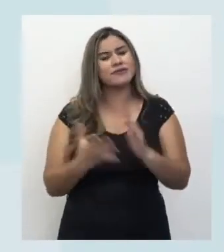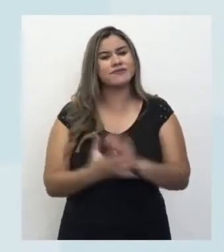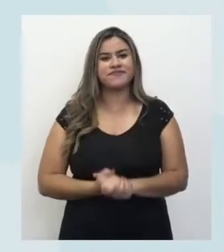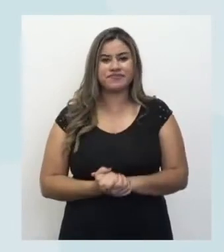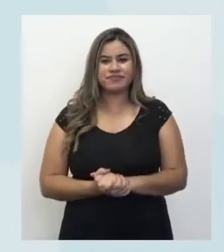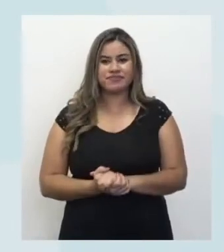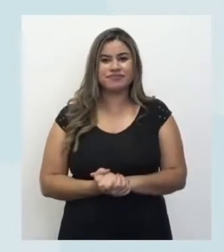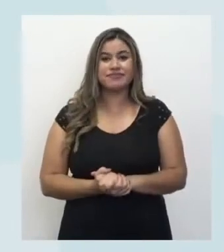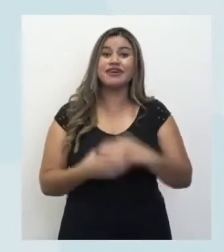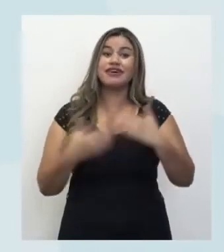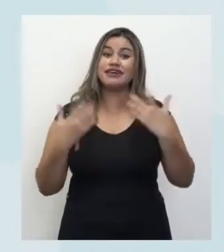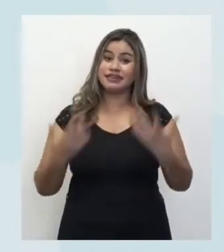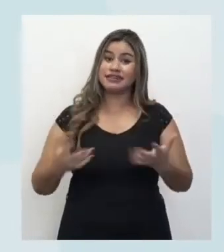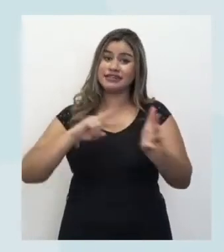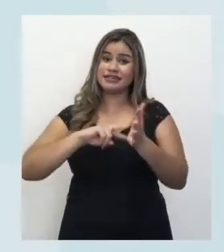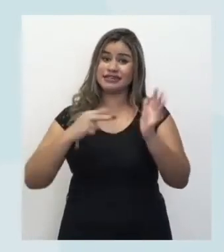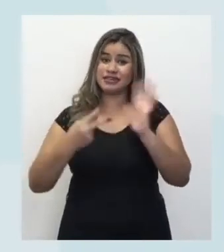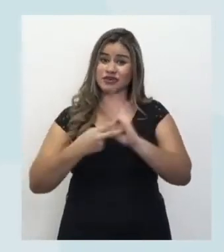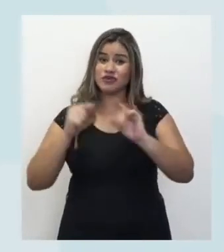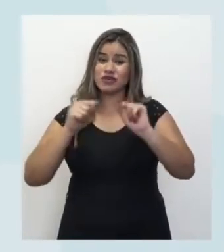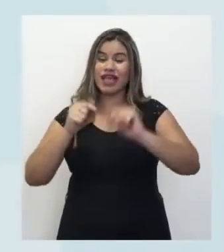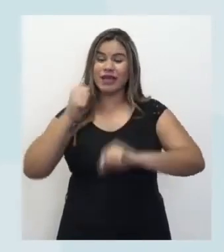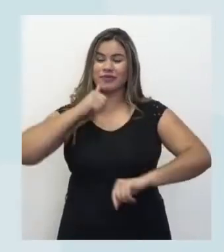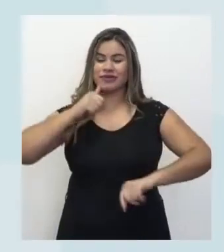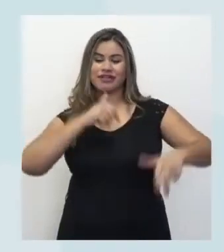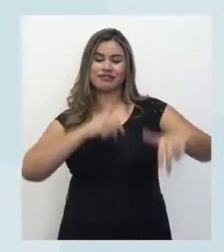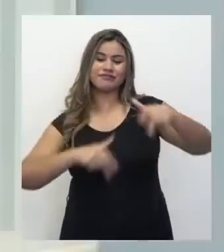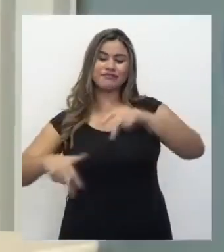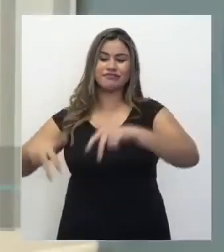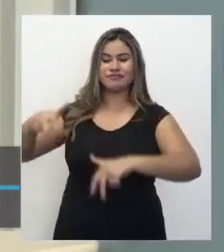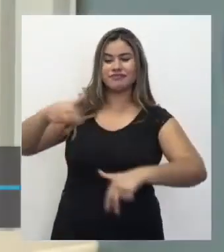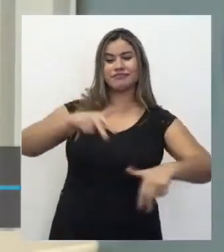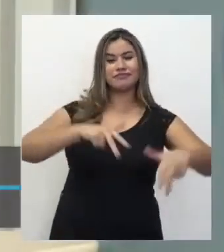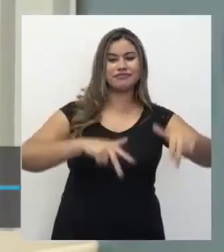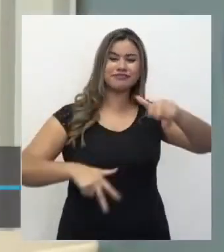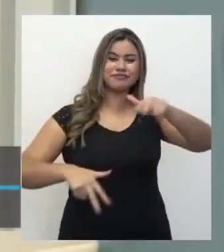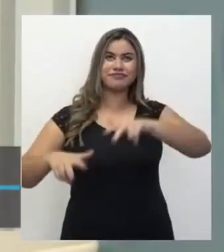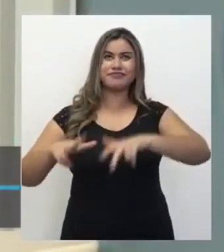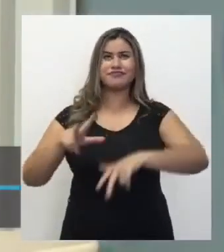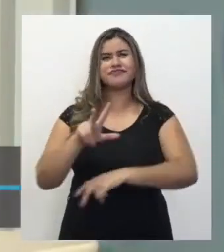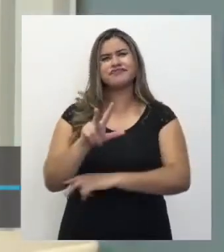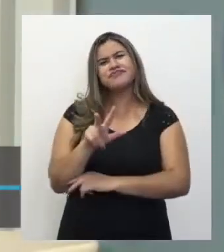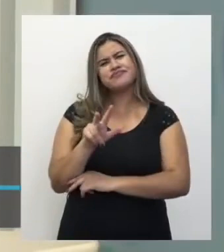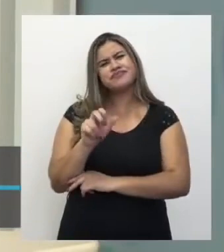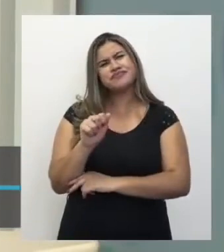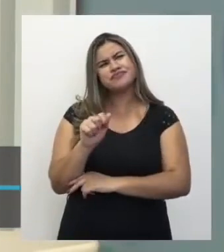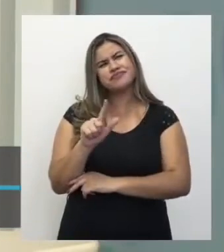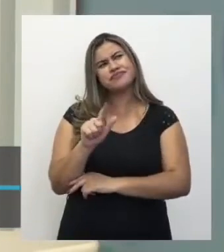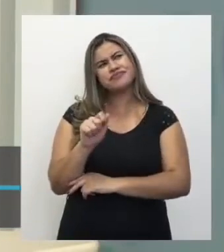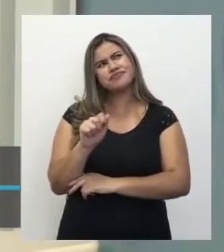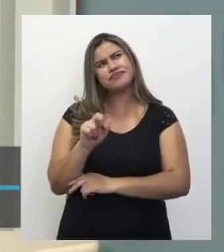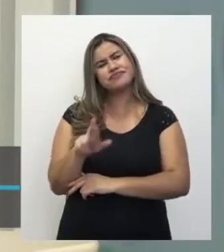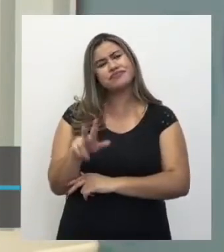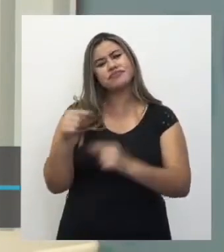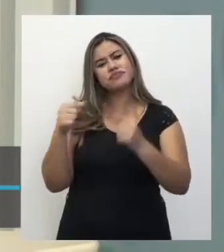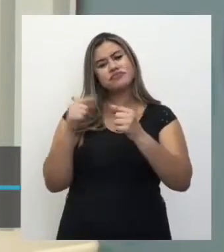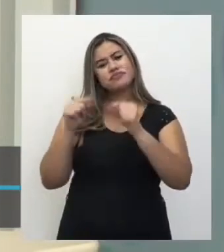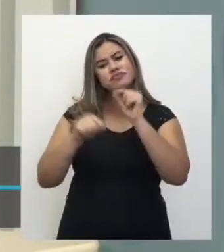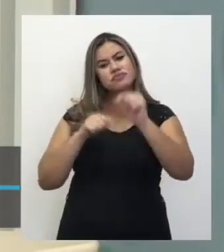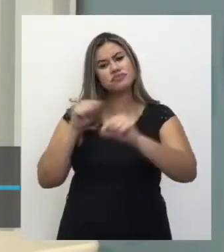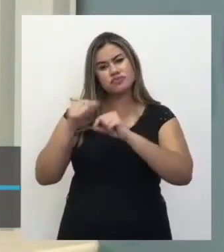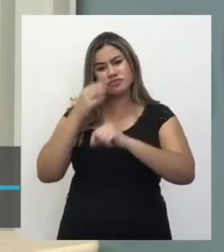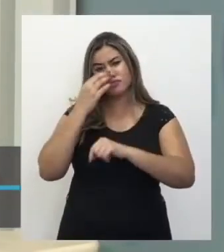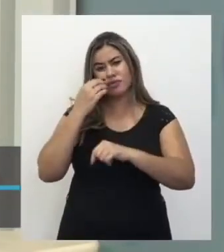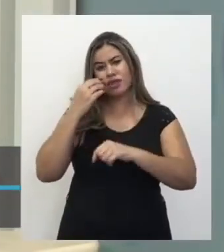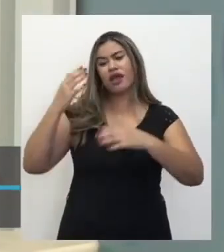seja, ela quer vagar. Vagar, eu acredito que fica muito tranquilo para nós o que seja vagar. Quer